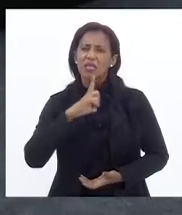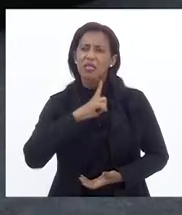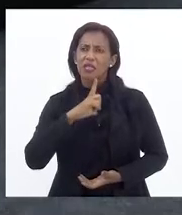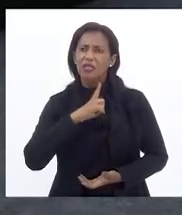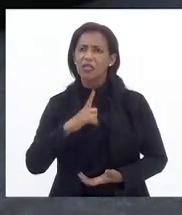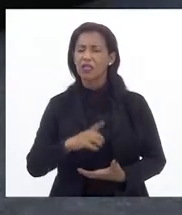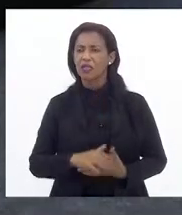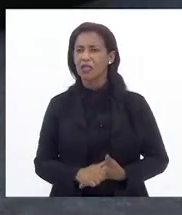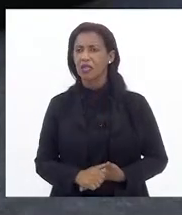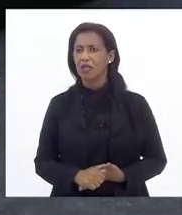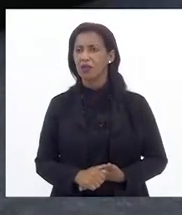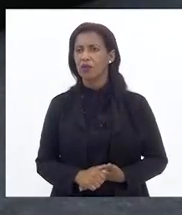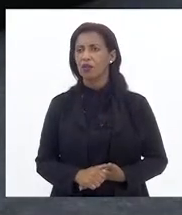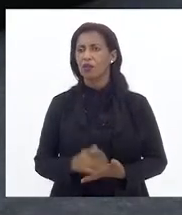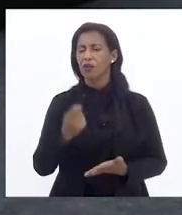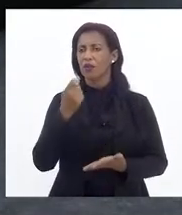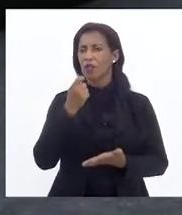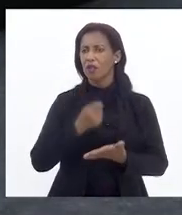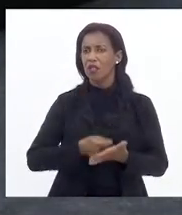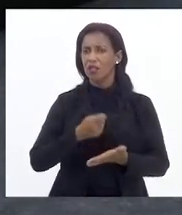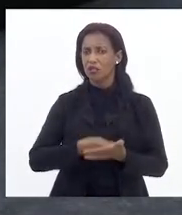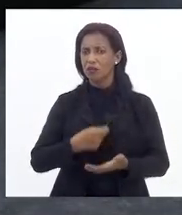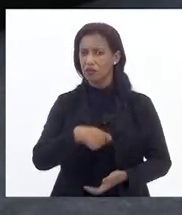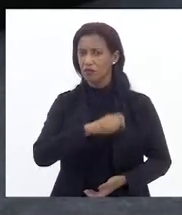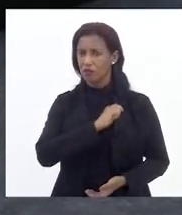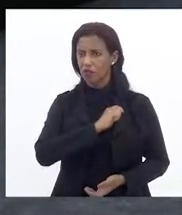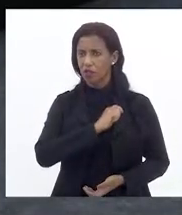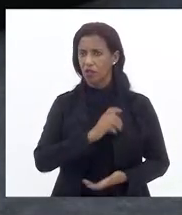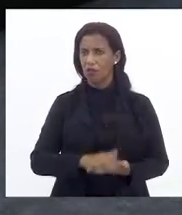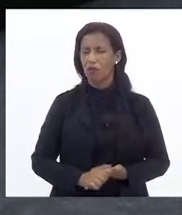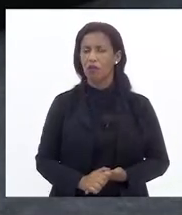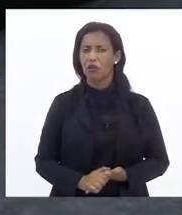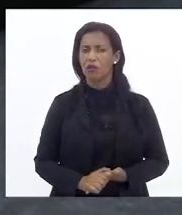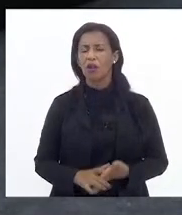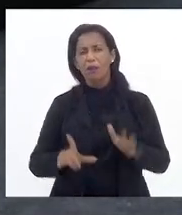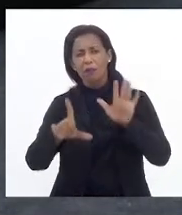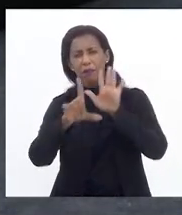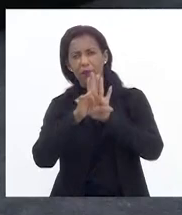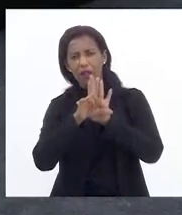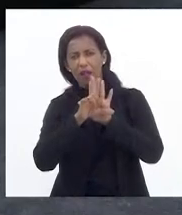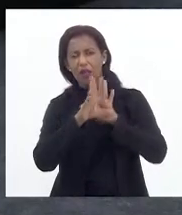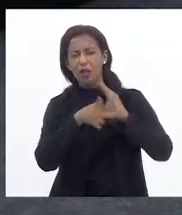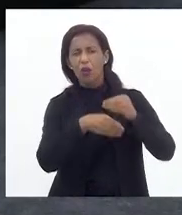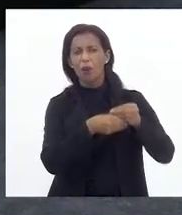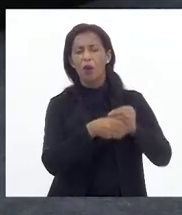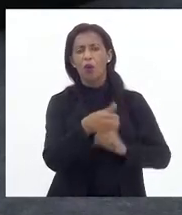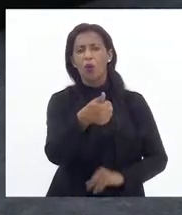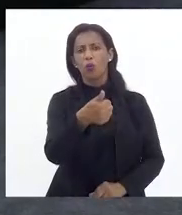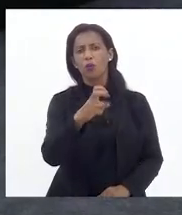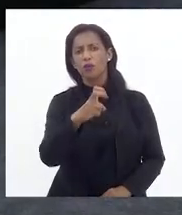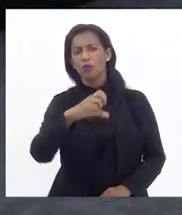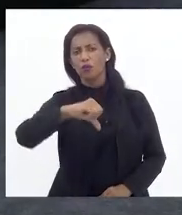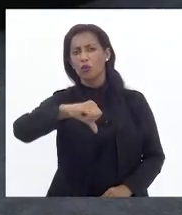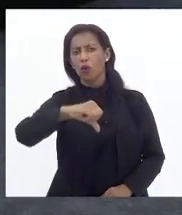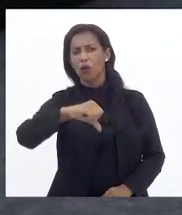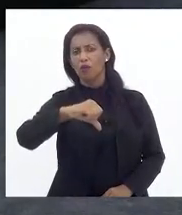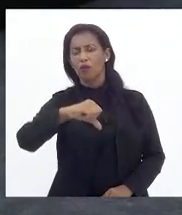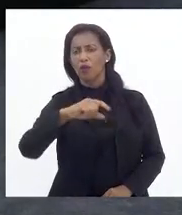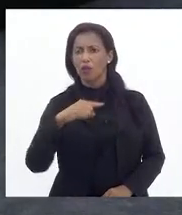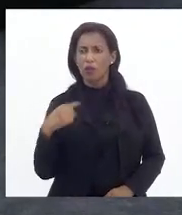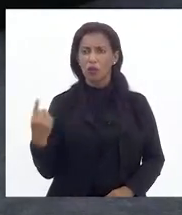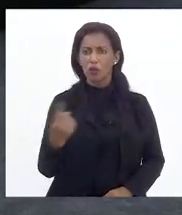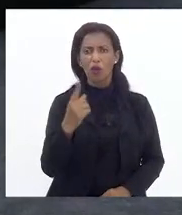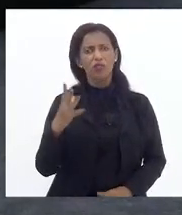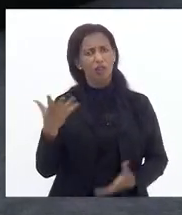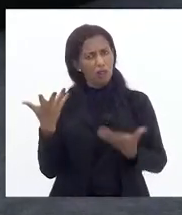mm é um regime de recuperação fiscal porque pela lei complementar 159 nós aderimos